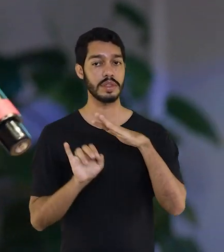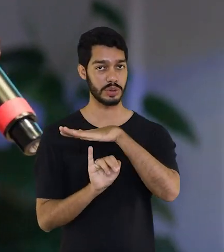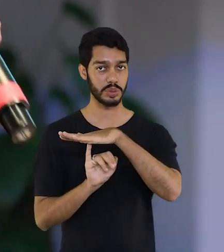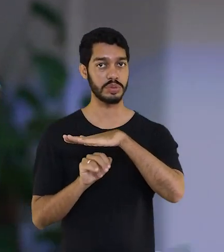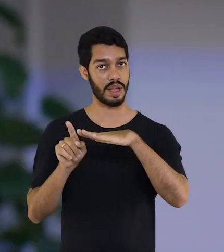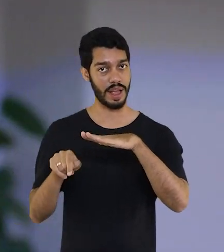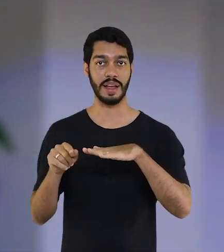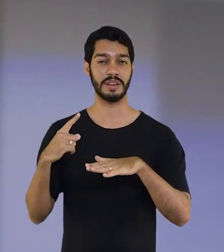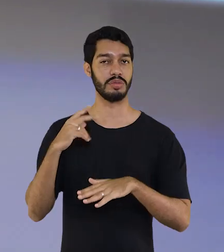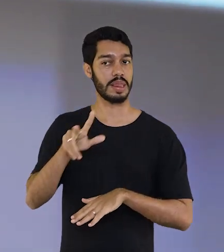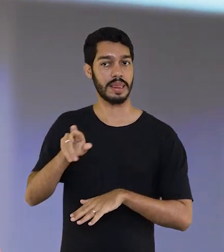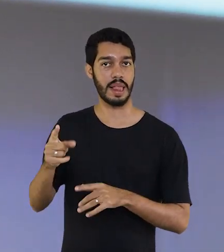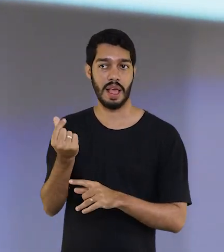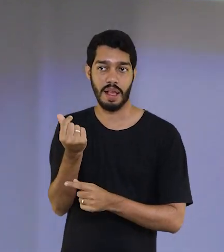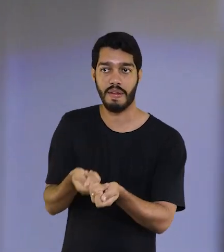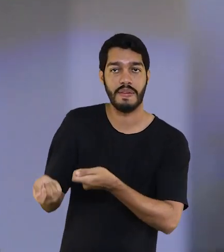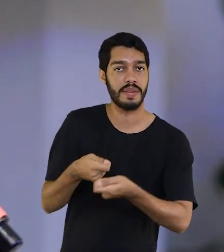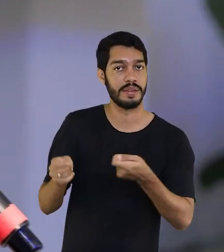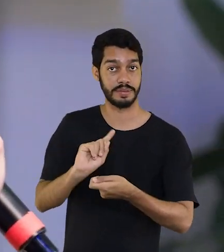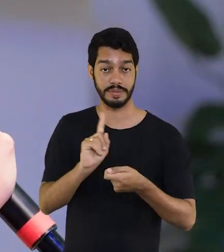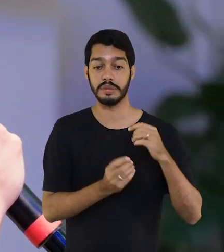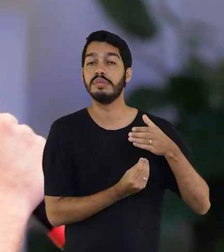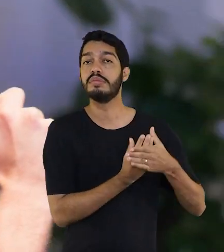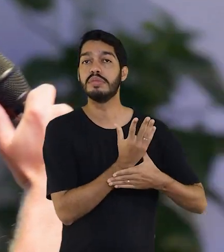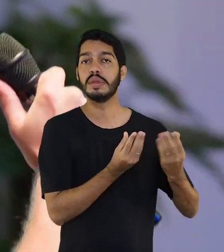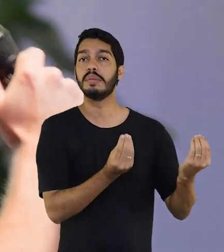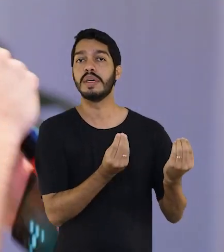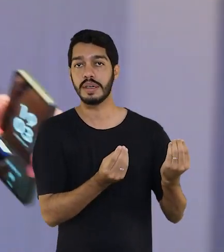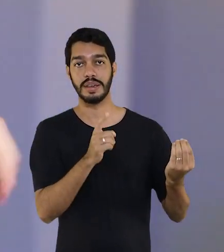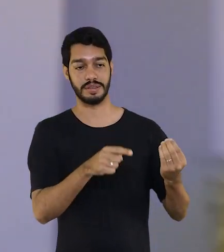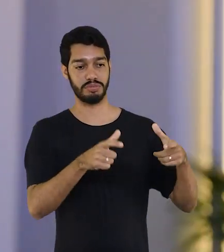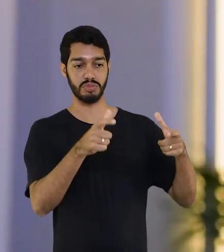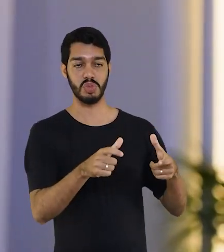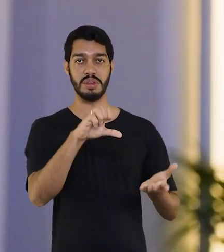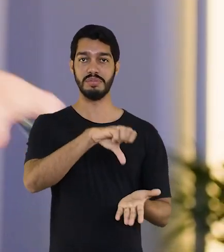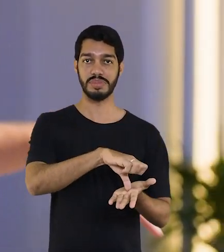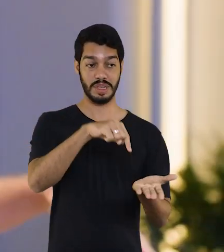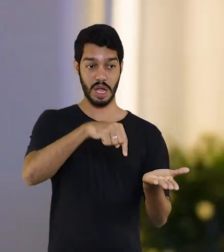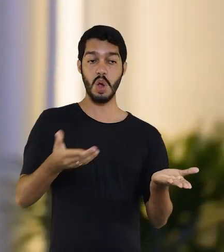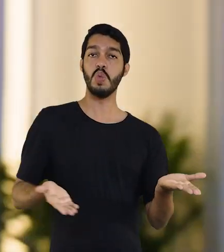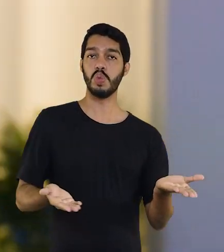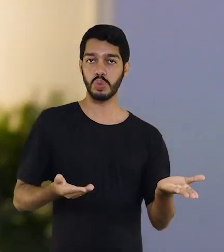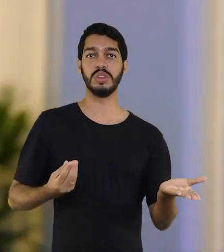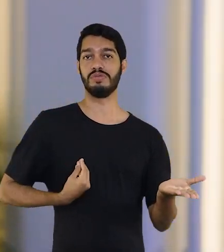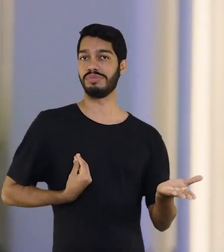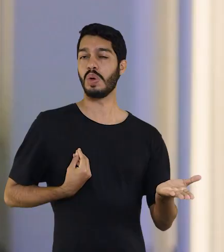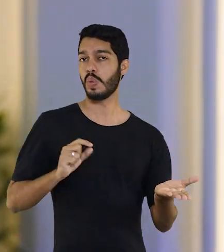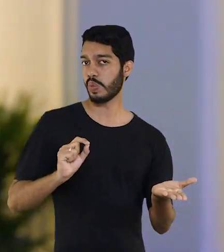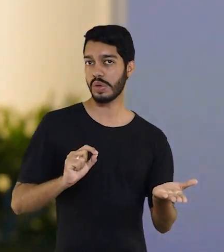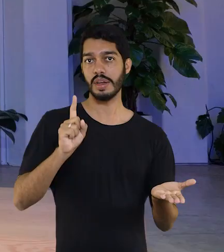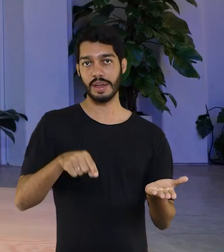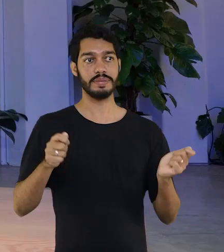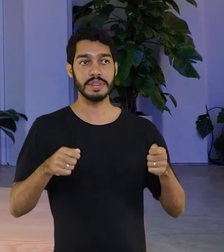O Instituto é uma organização sem fins lucrativos que foi criada, foi fundada para ser um polo, para acontecer exatamente o que vai acontecer aqui hoje.